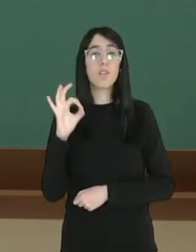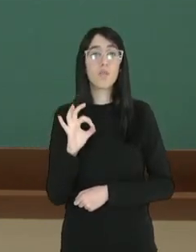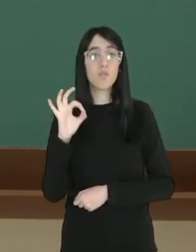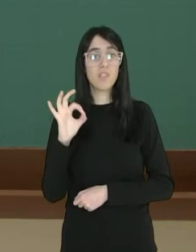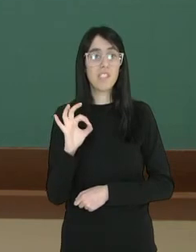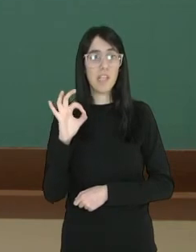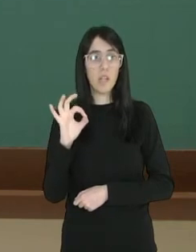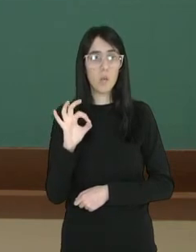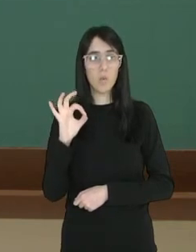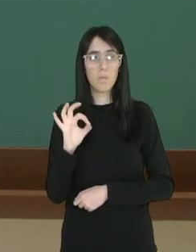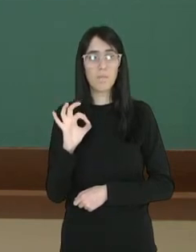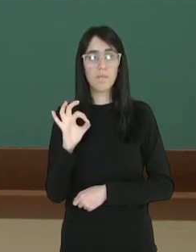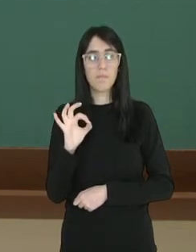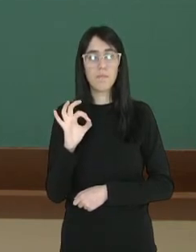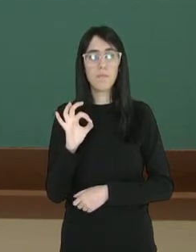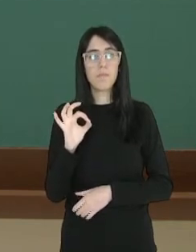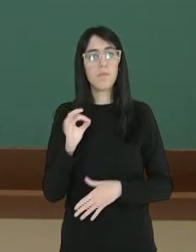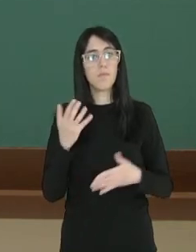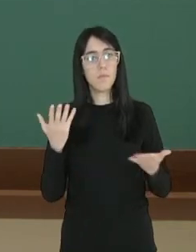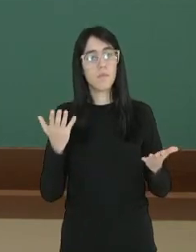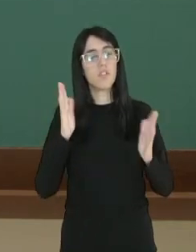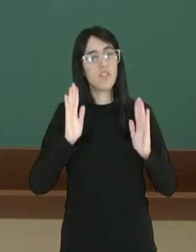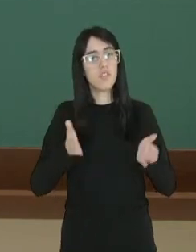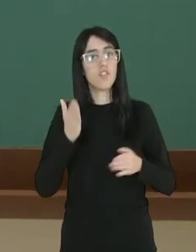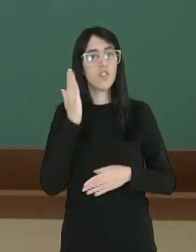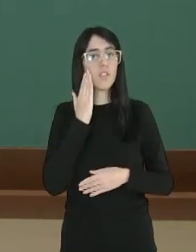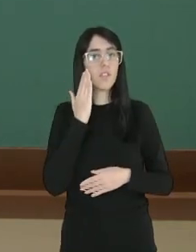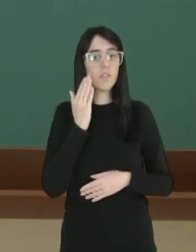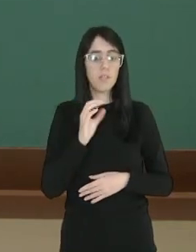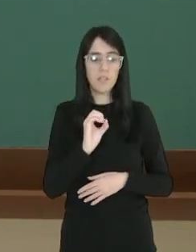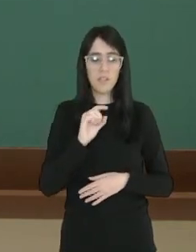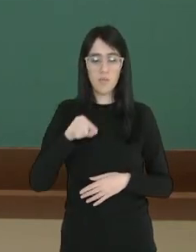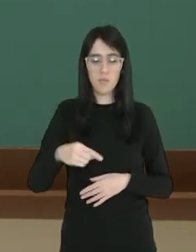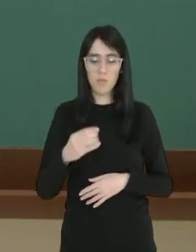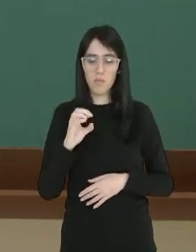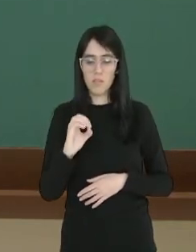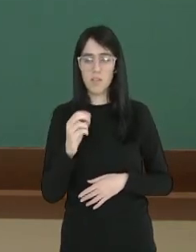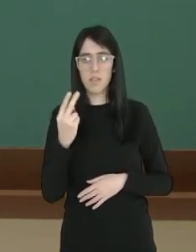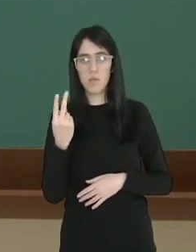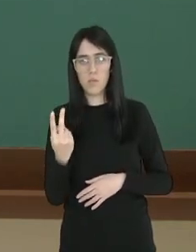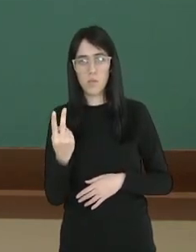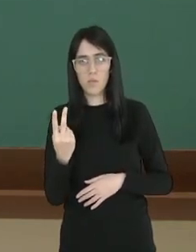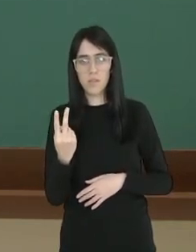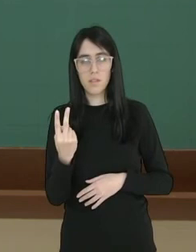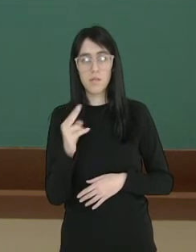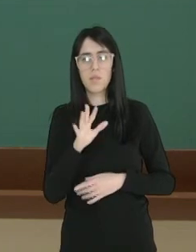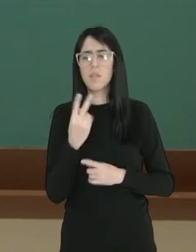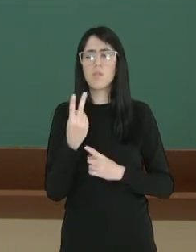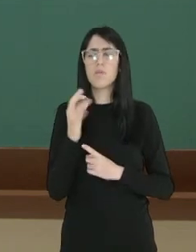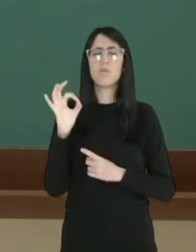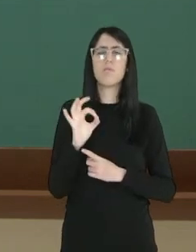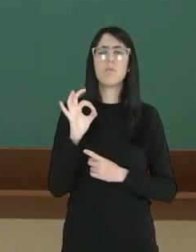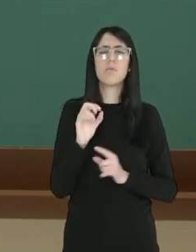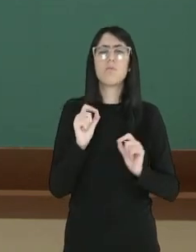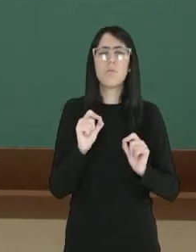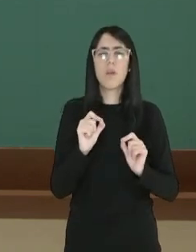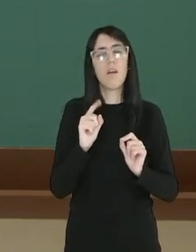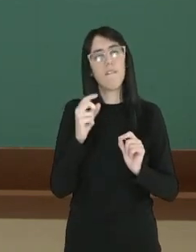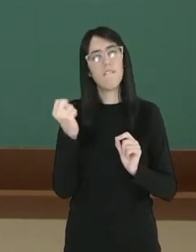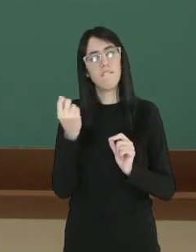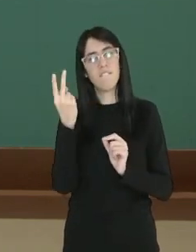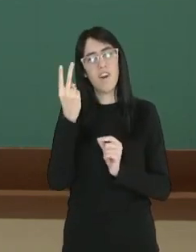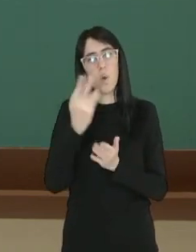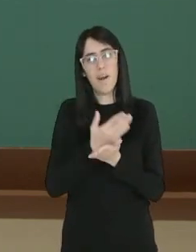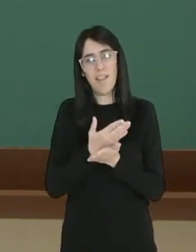Então, 2% já sabemos que é 0,02, mas 2% de quem? Do valor inicial, por isso ele